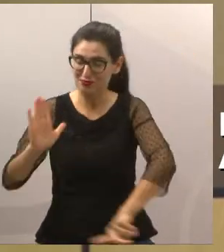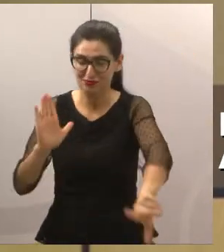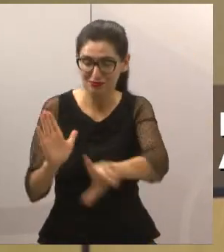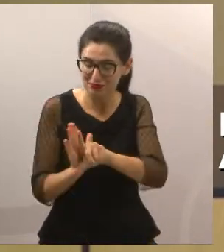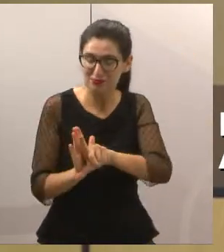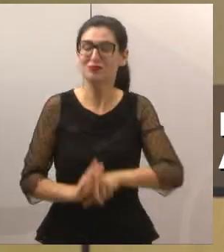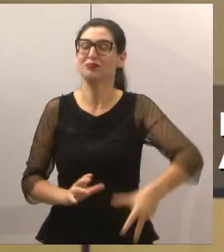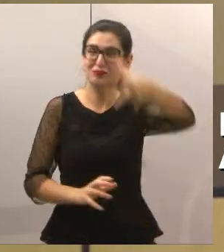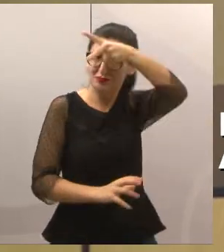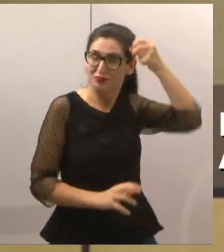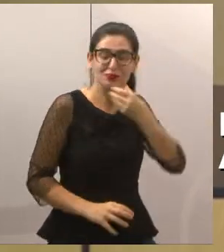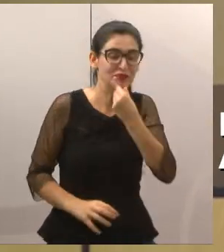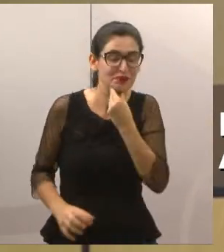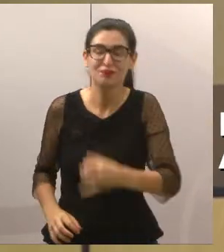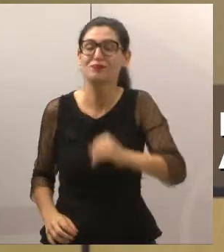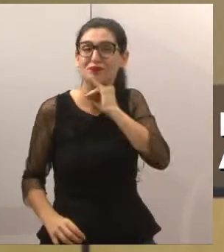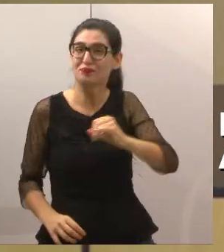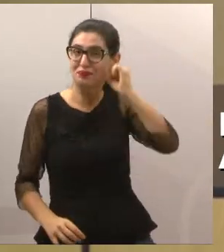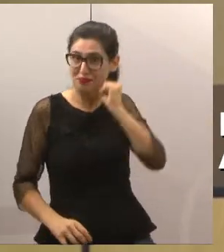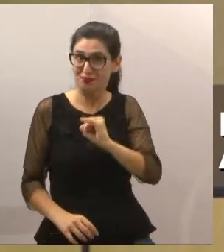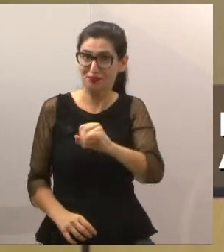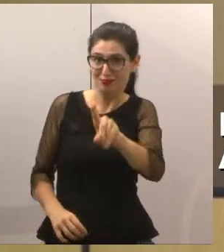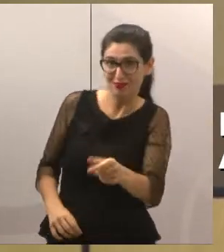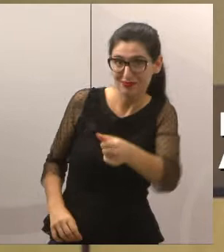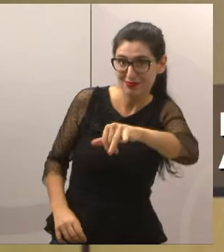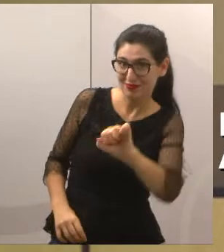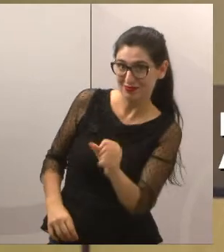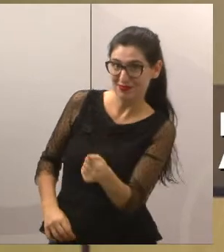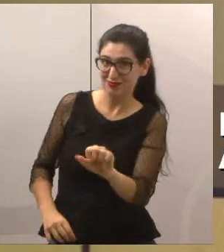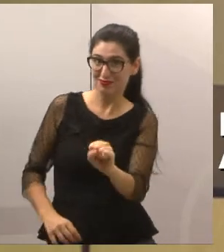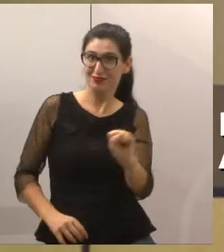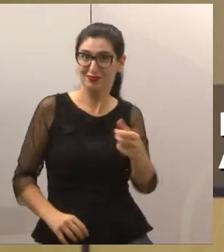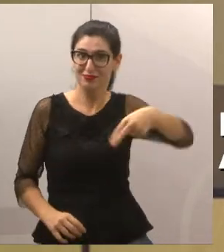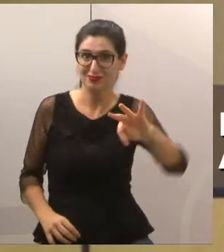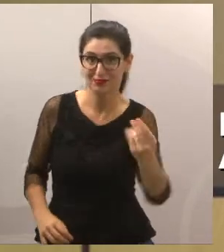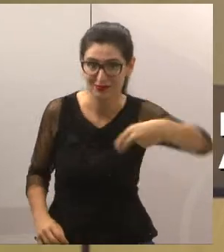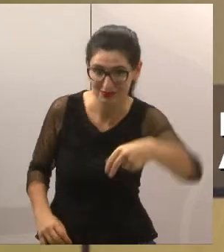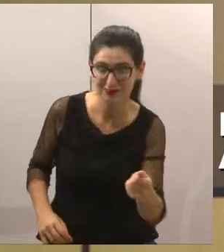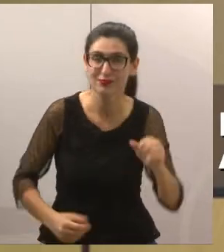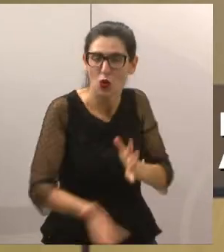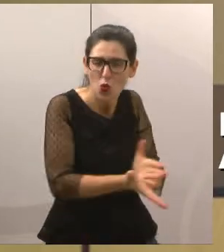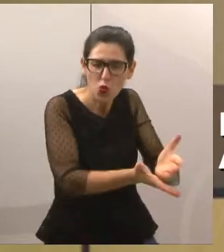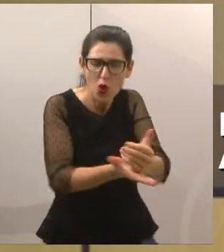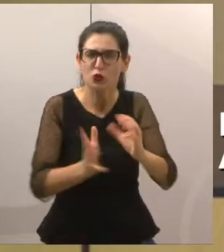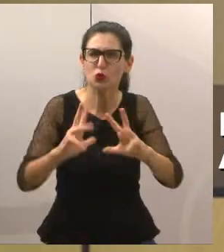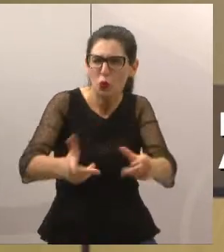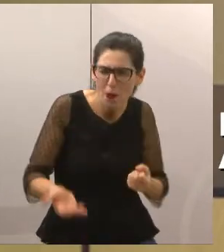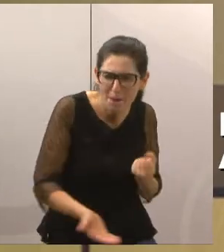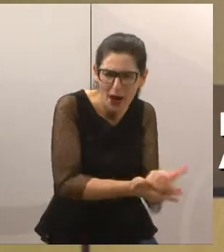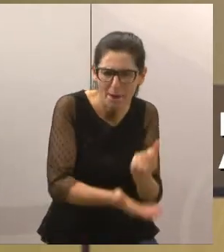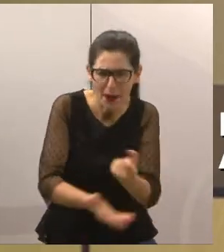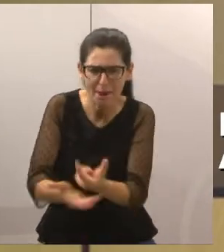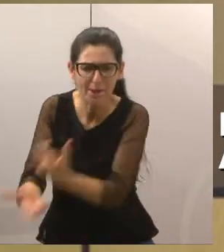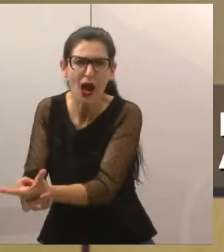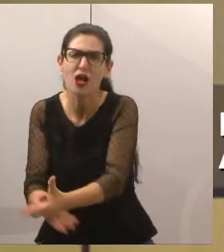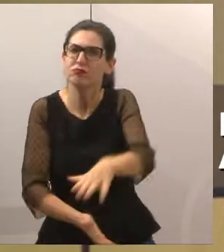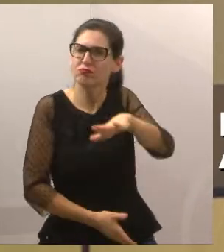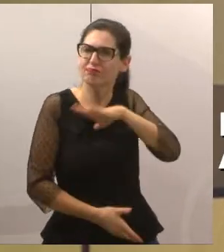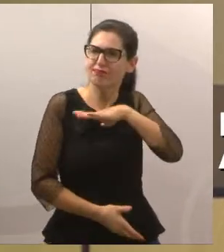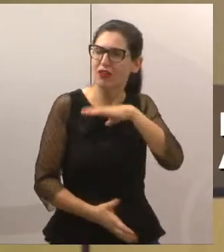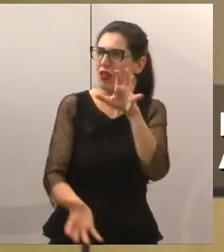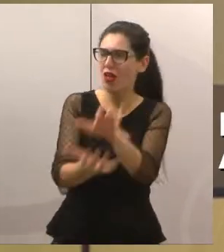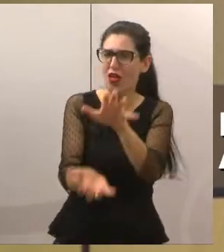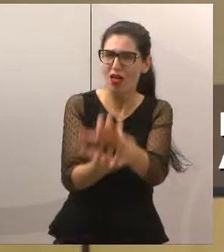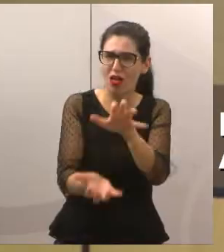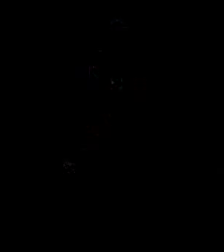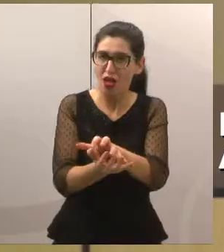autoria do prefeito municipal Isaías José de Santana, que estima a receita e fixa as despesas do município de Jacareí para o